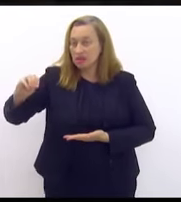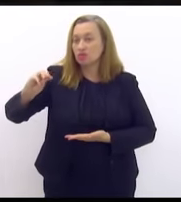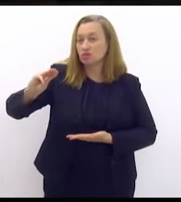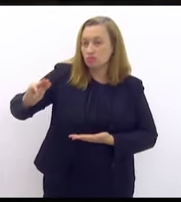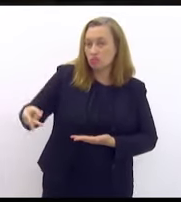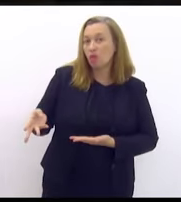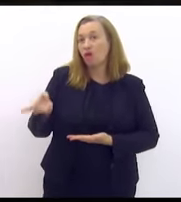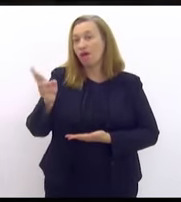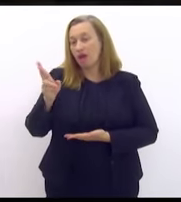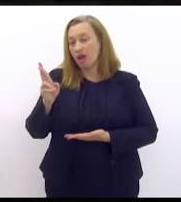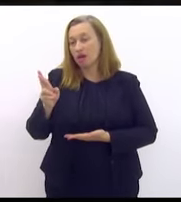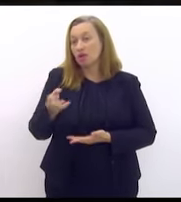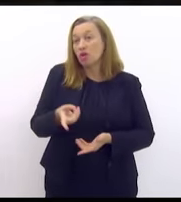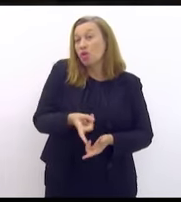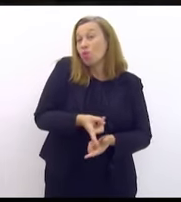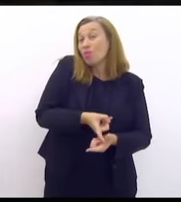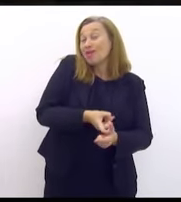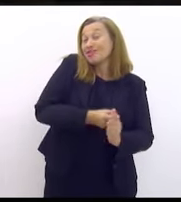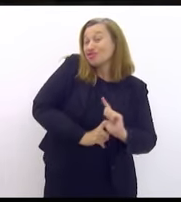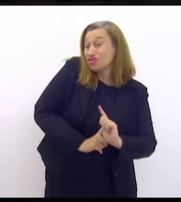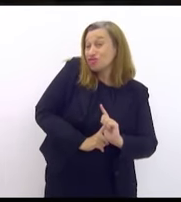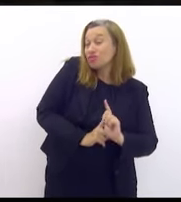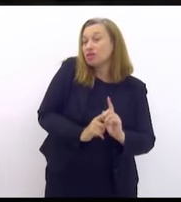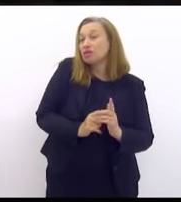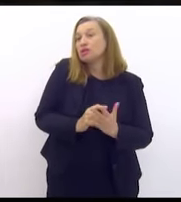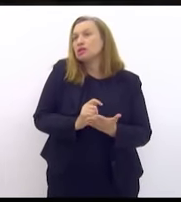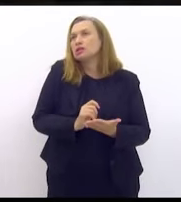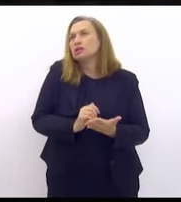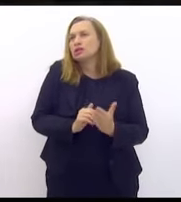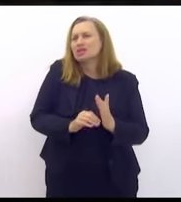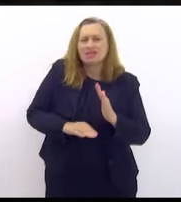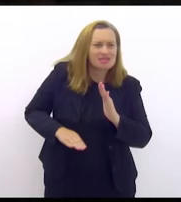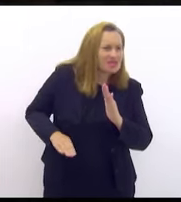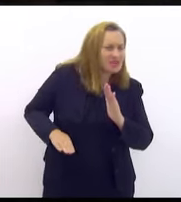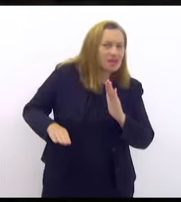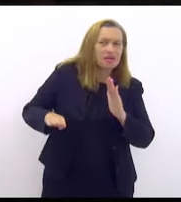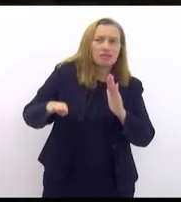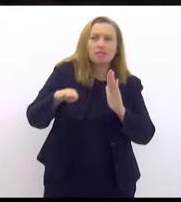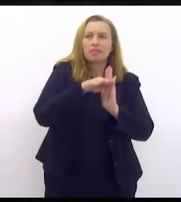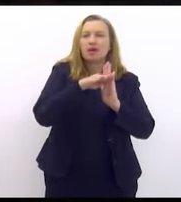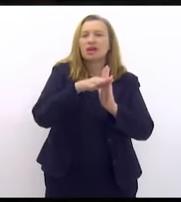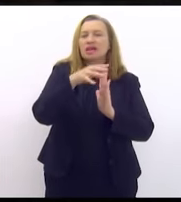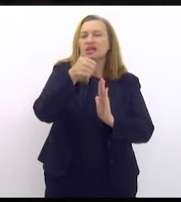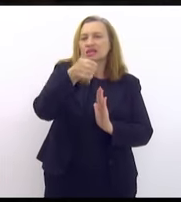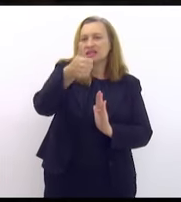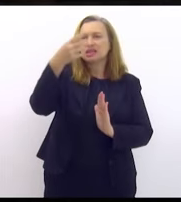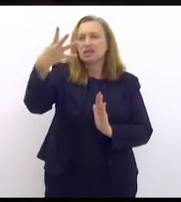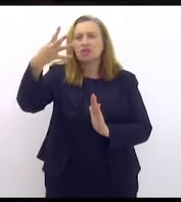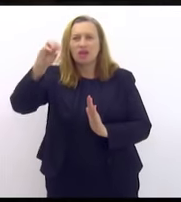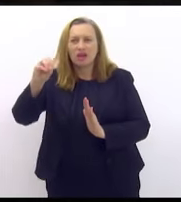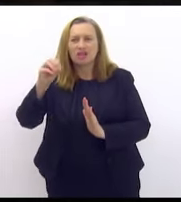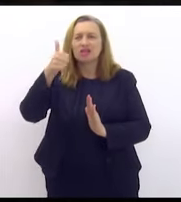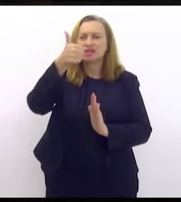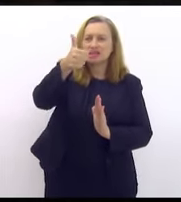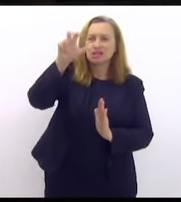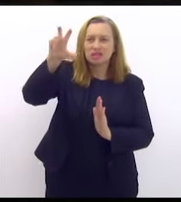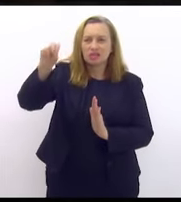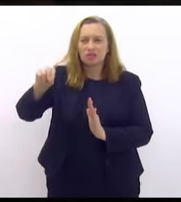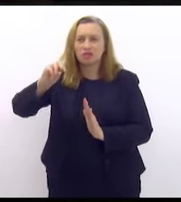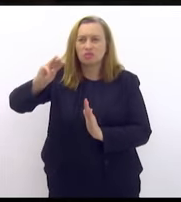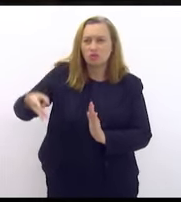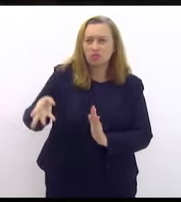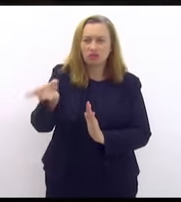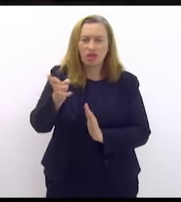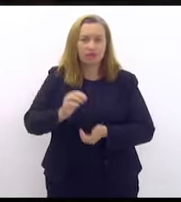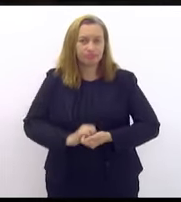reais numa dívida ativa que passa dos 140, 150 bilhões de reais.